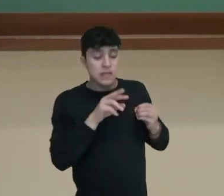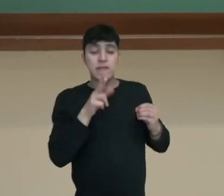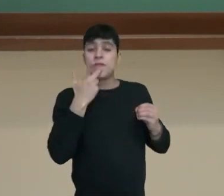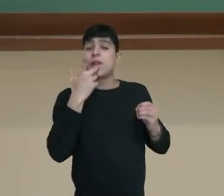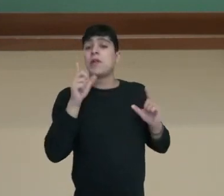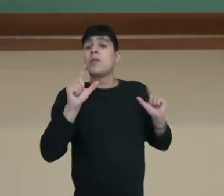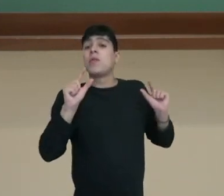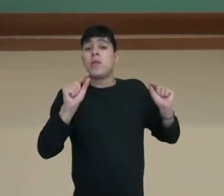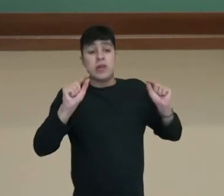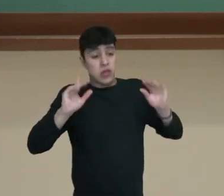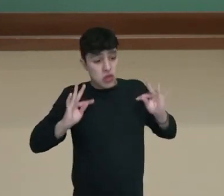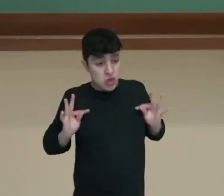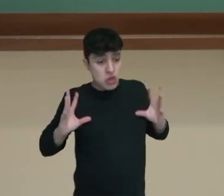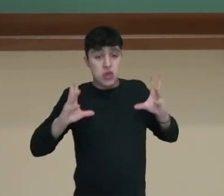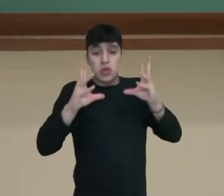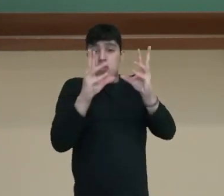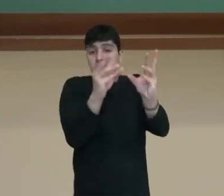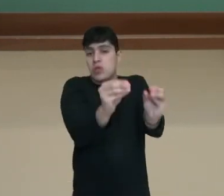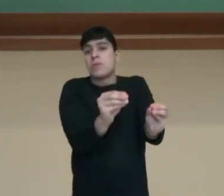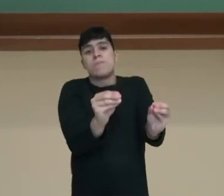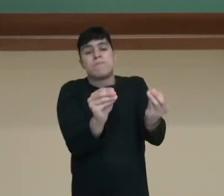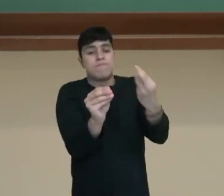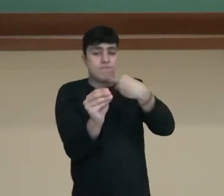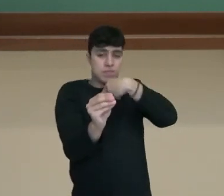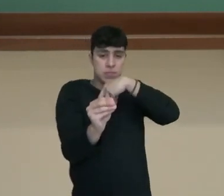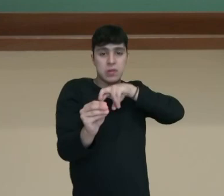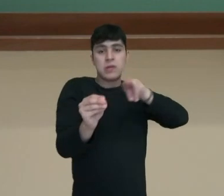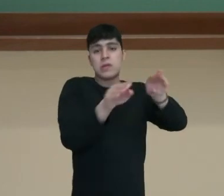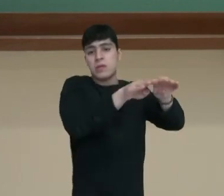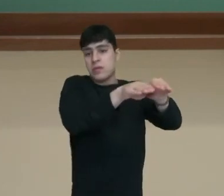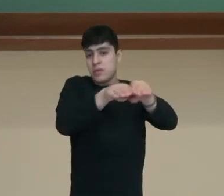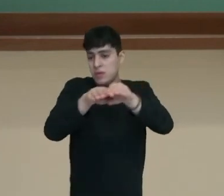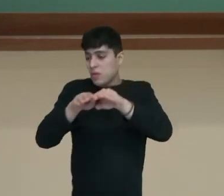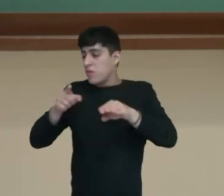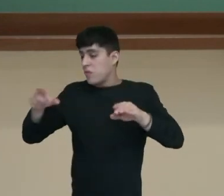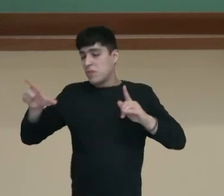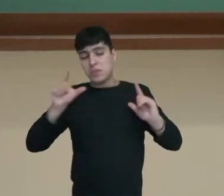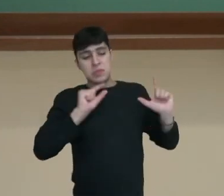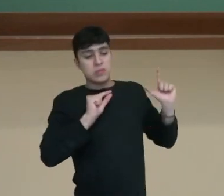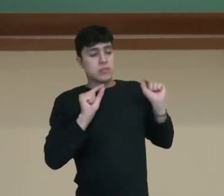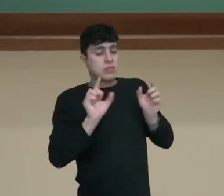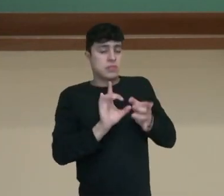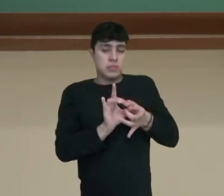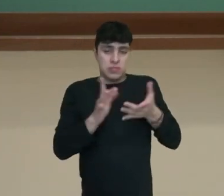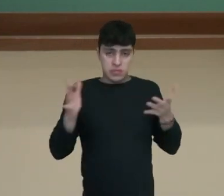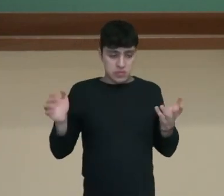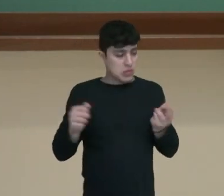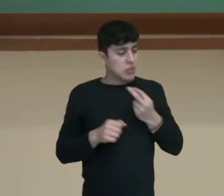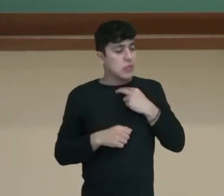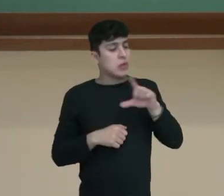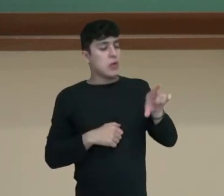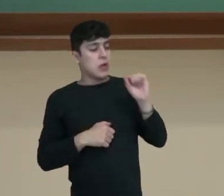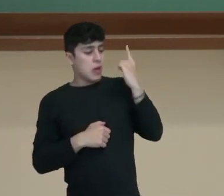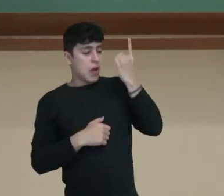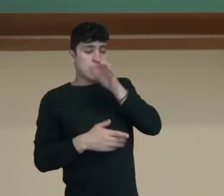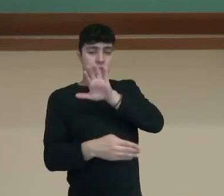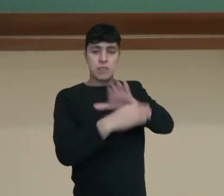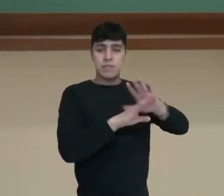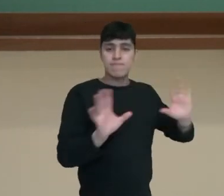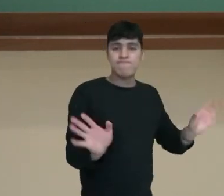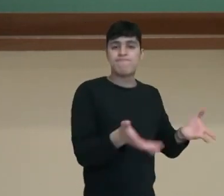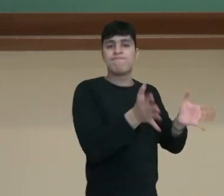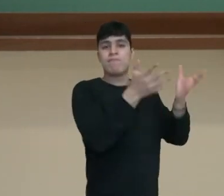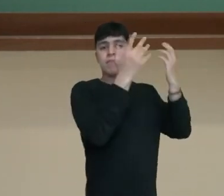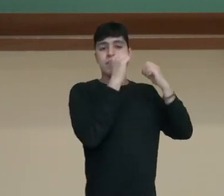todos seguir qualquer religião, né? Então não faz sentido eu escolher uma e beneficiar elas, né? Não sei como não faz